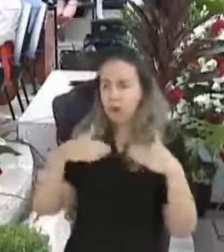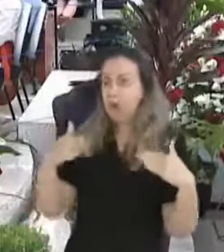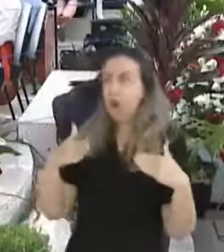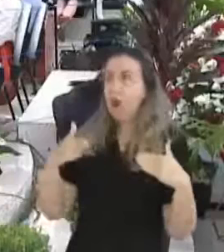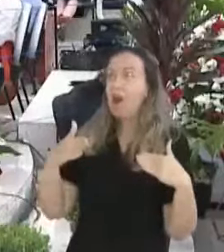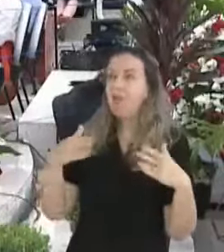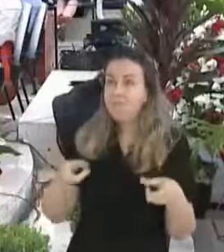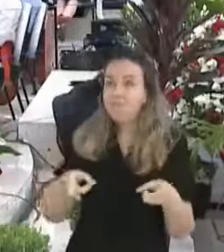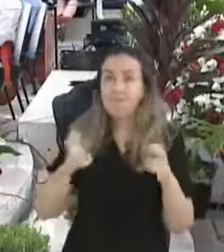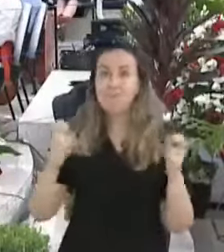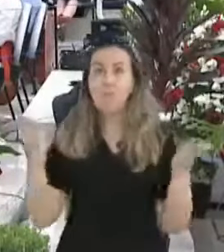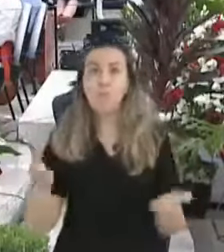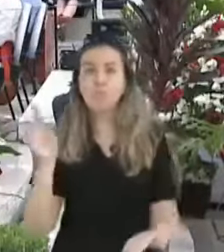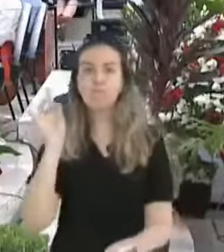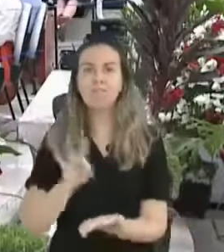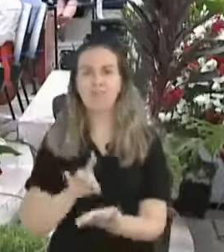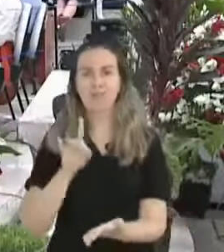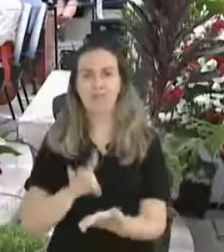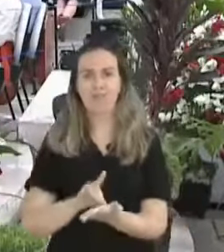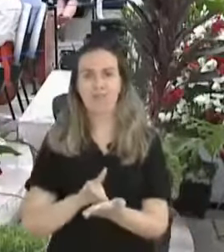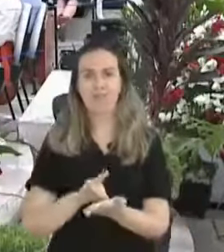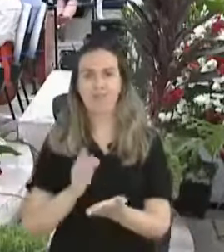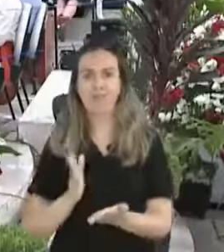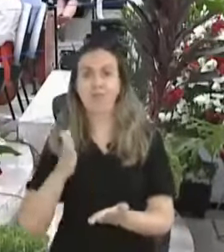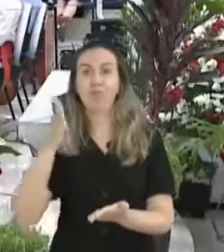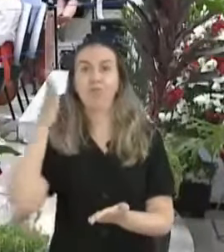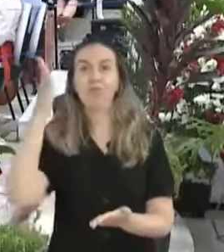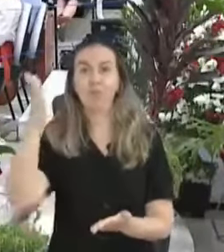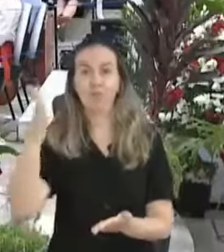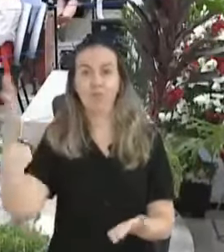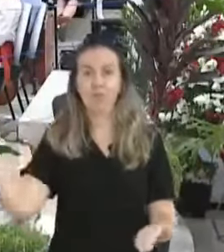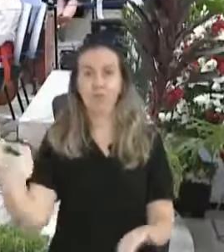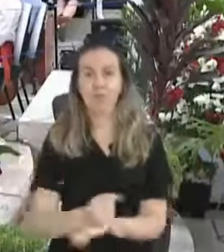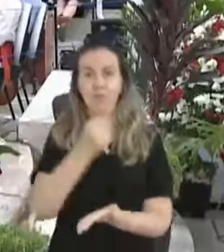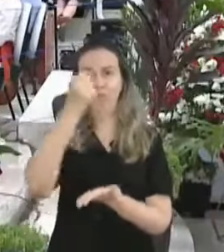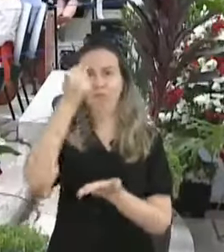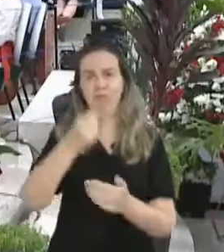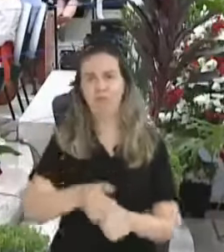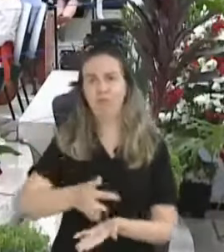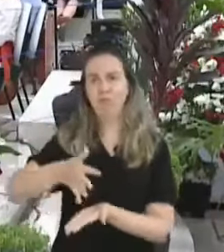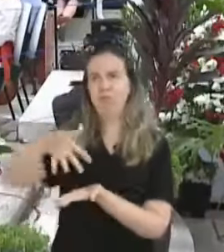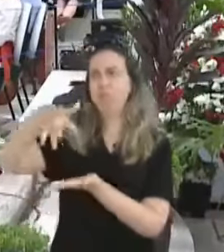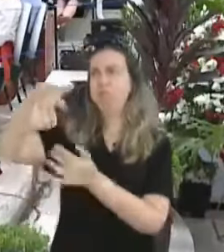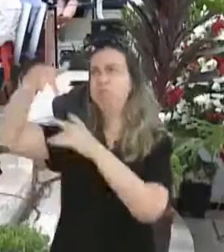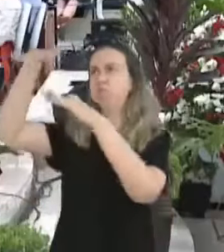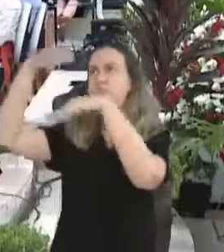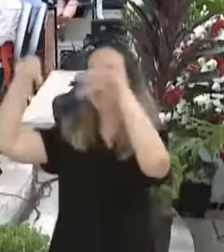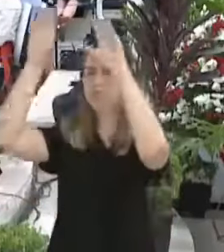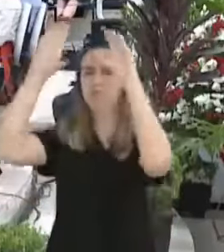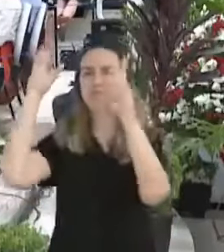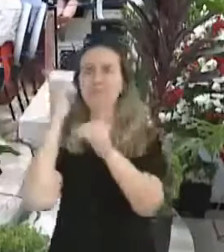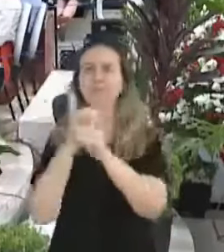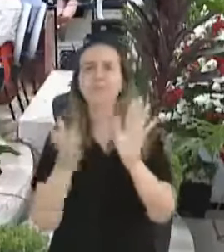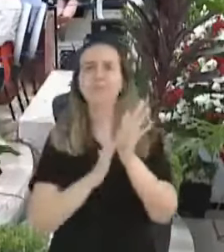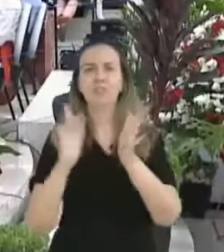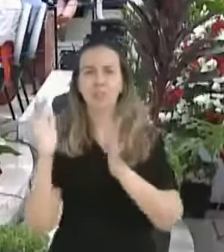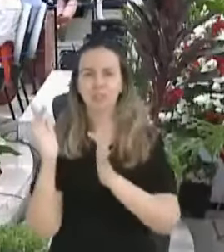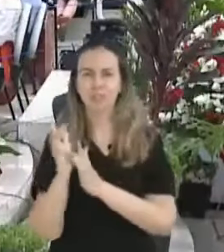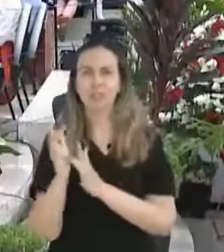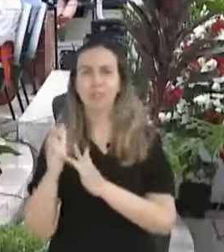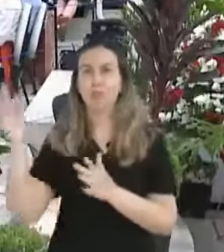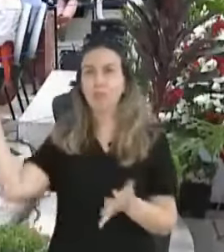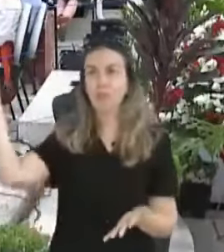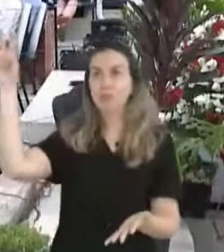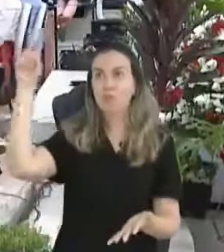maneira extraordinária, preparando-se para a breve volta do Senhor Jesus Cristo.